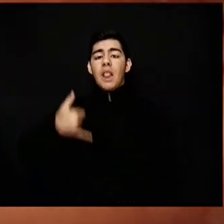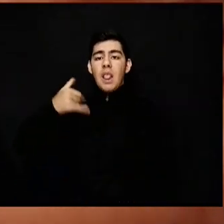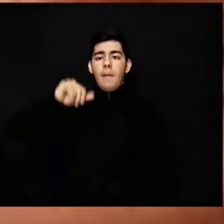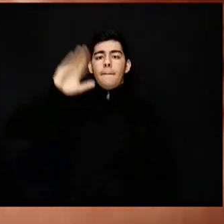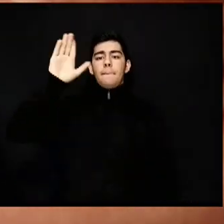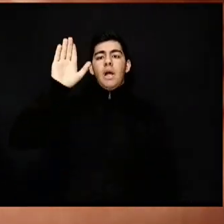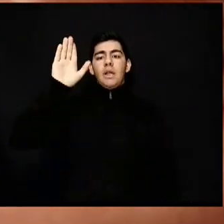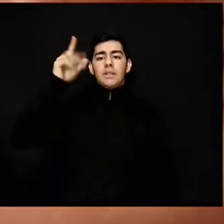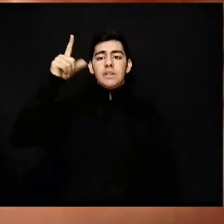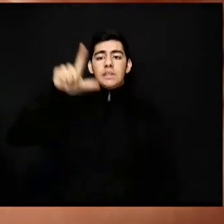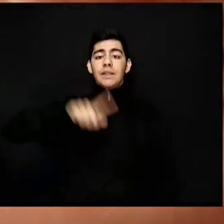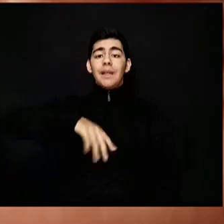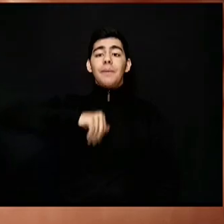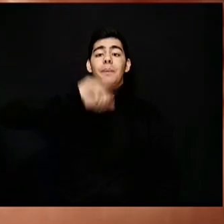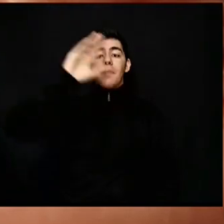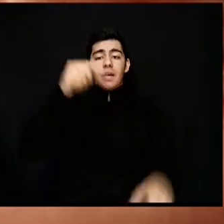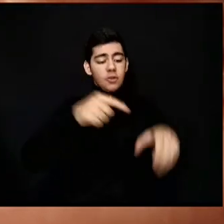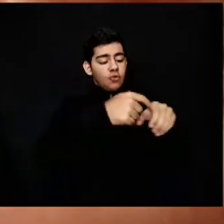aqui.